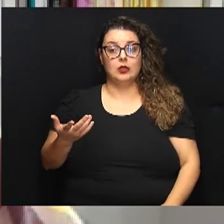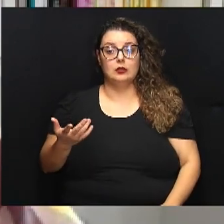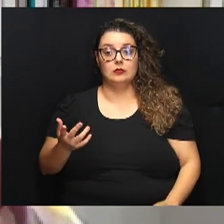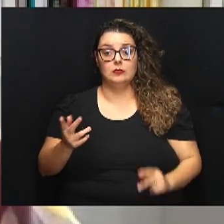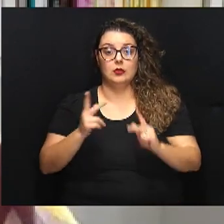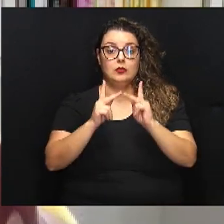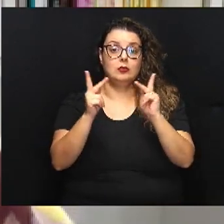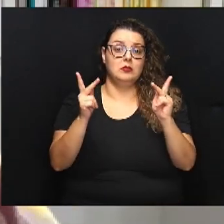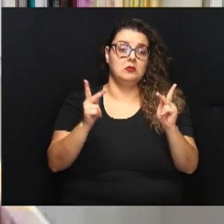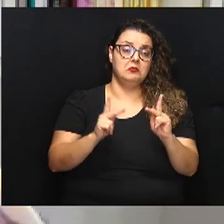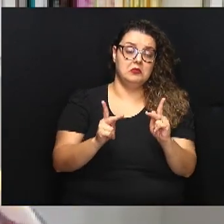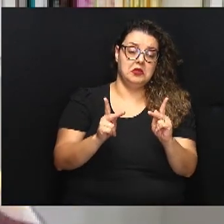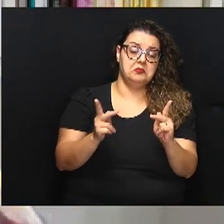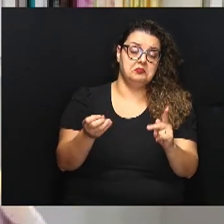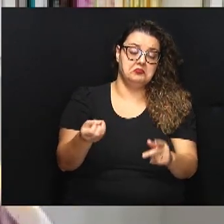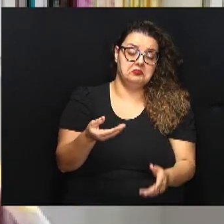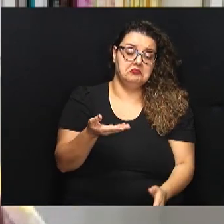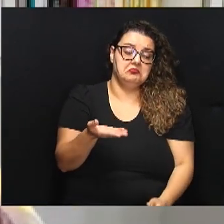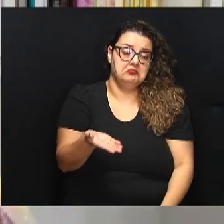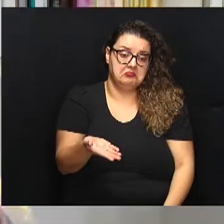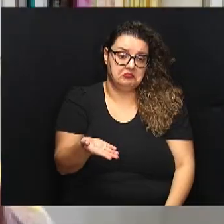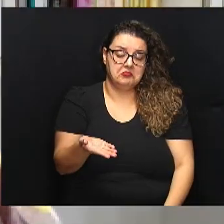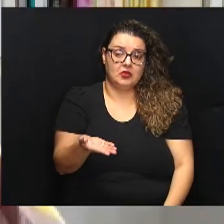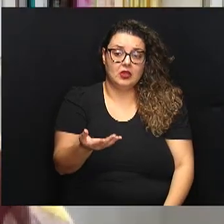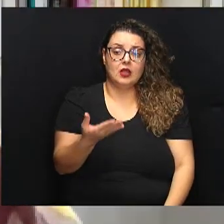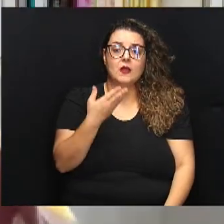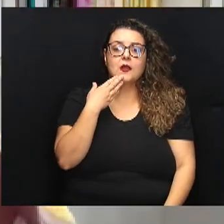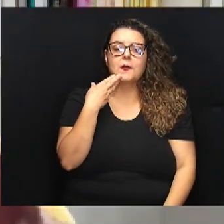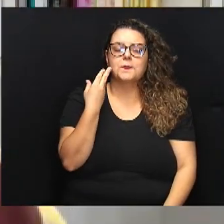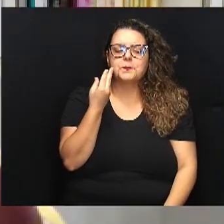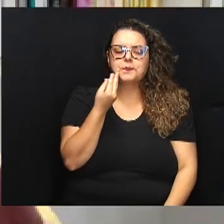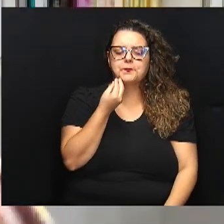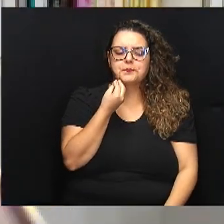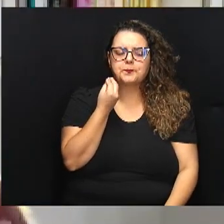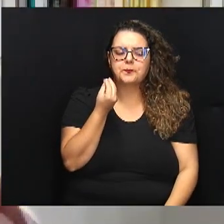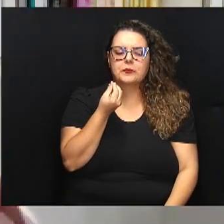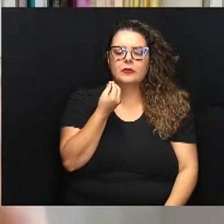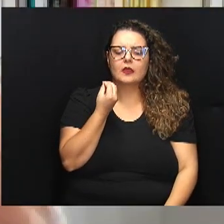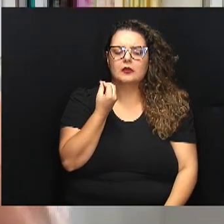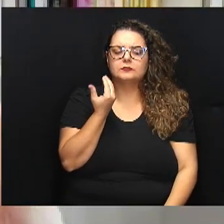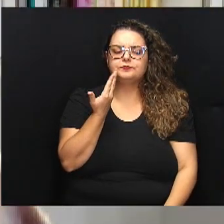esse morango e prova, ele vai sentir uma certa